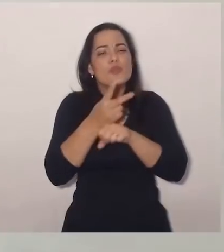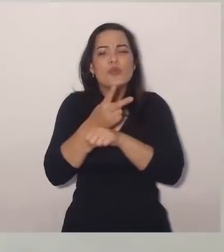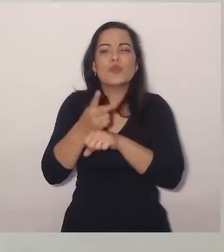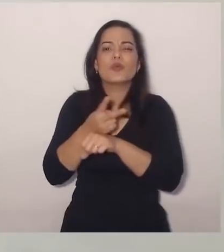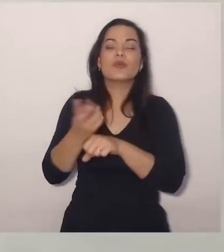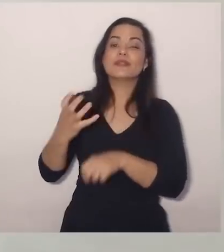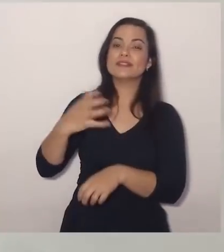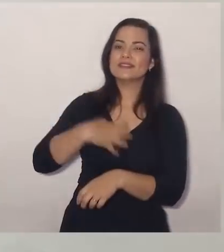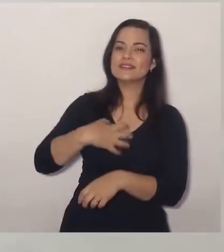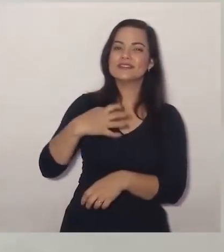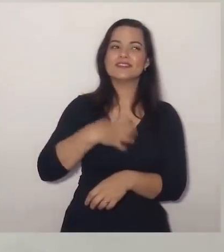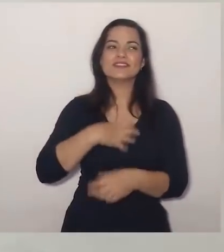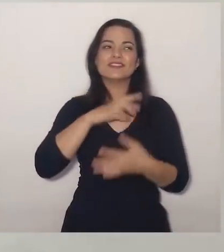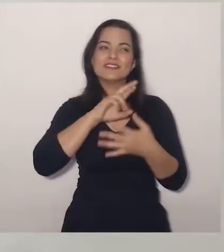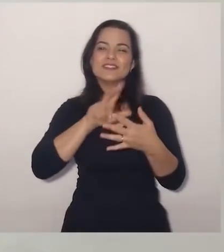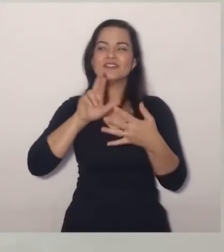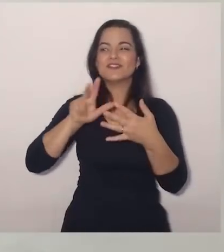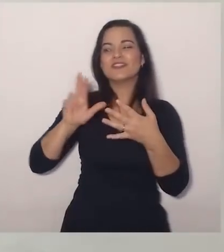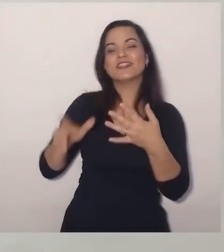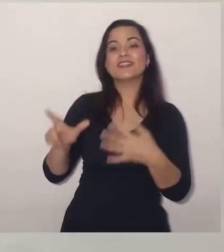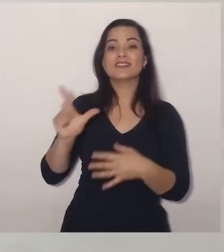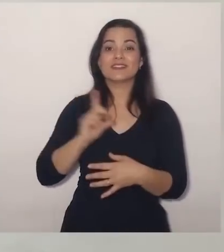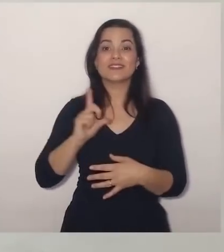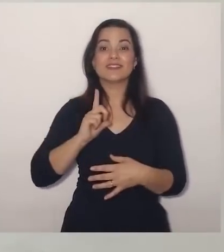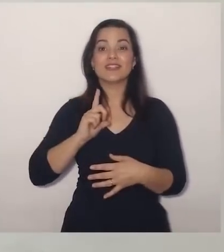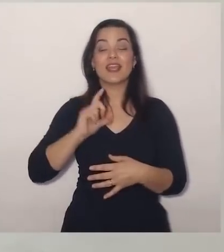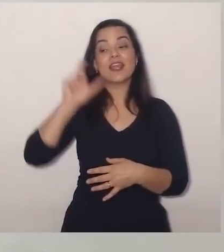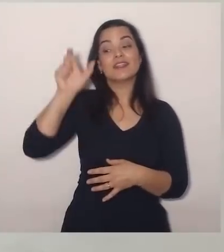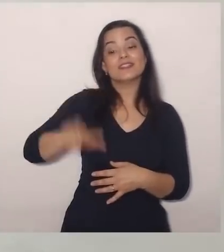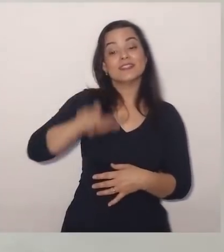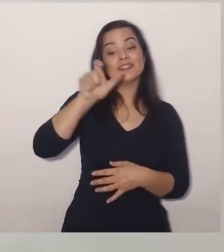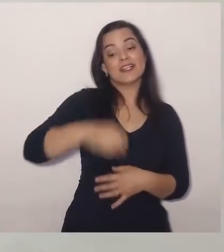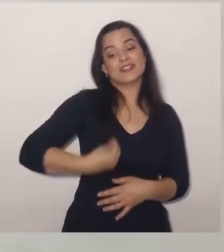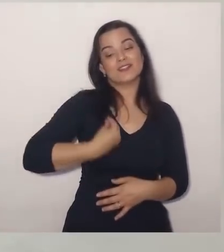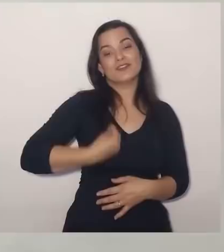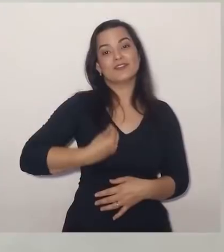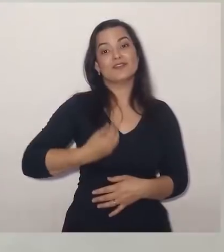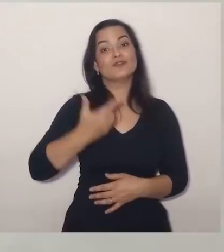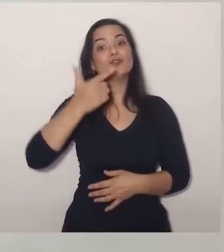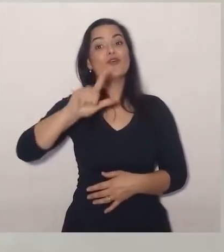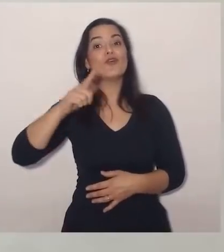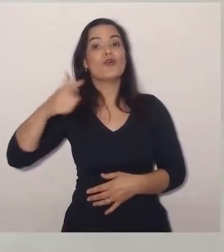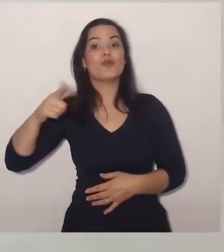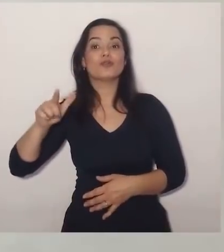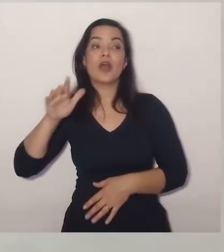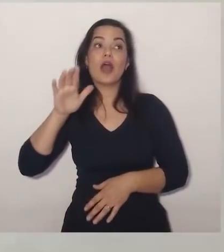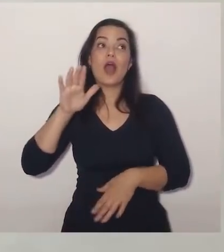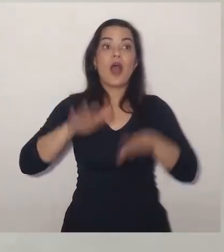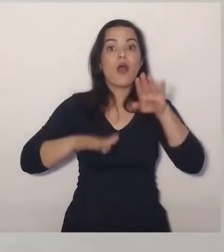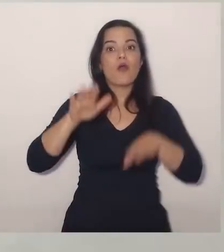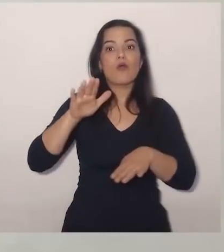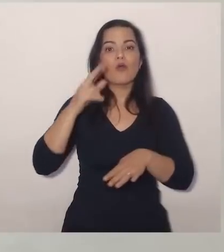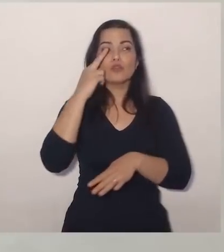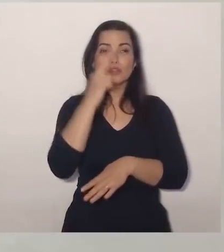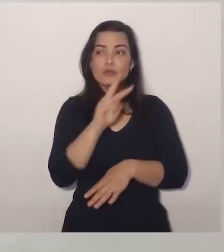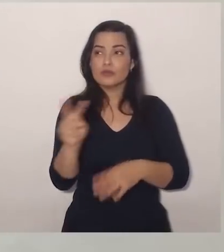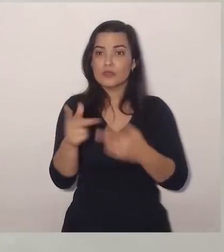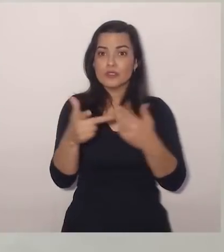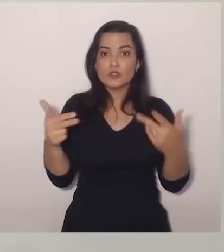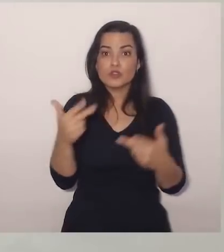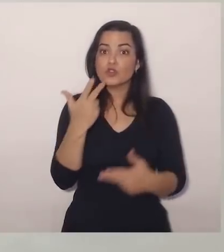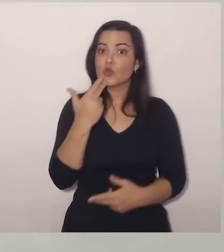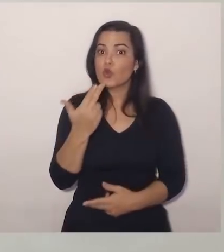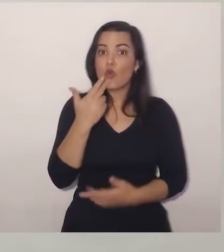alguns sentidos diferentes aí presentes nos seres vivos? Tem alguns que não enxergam colorido,